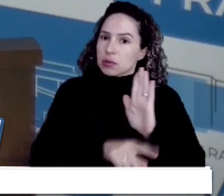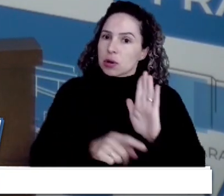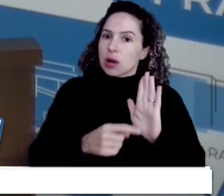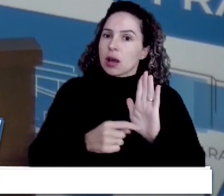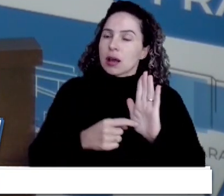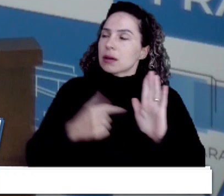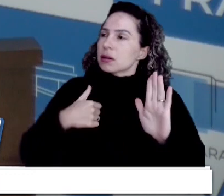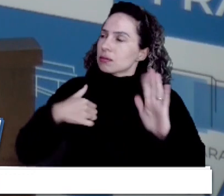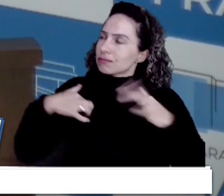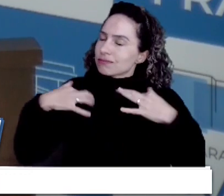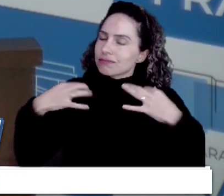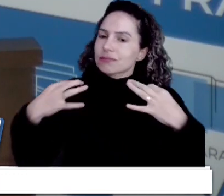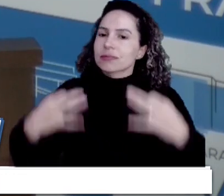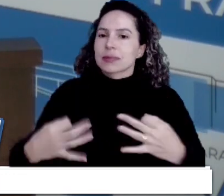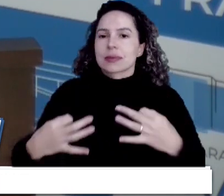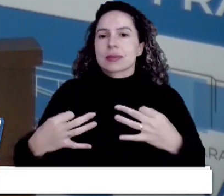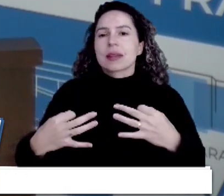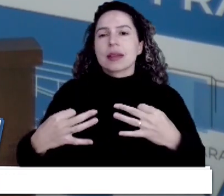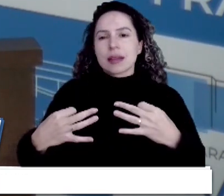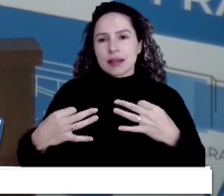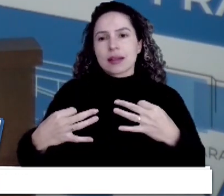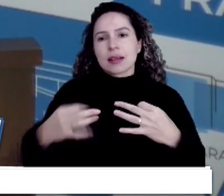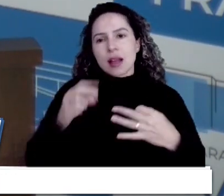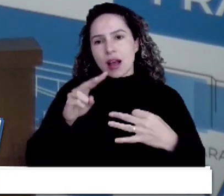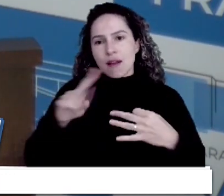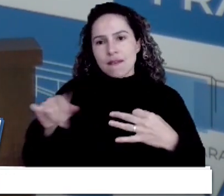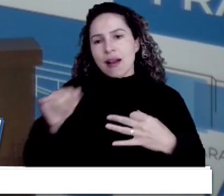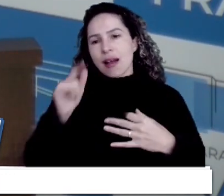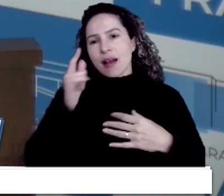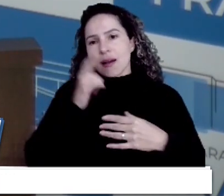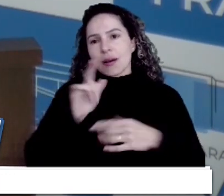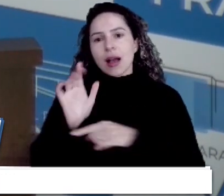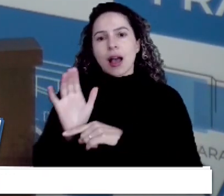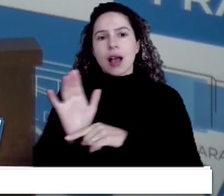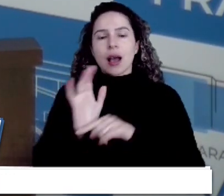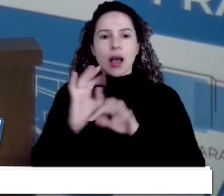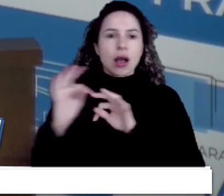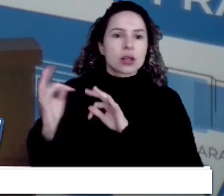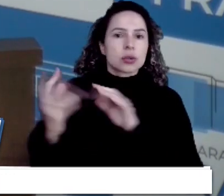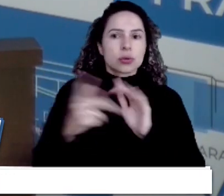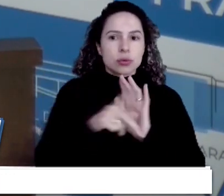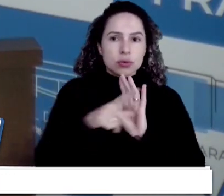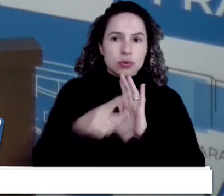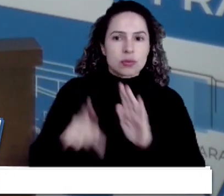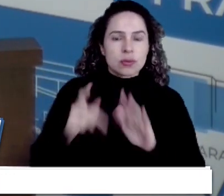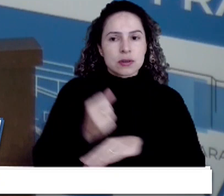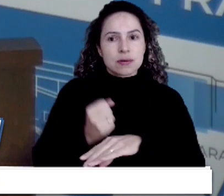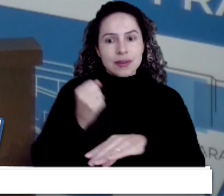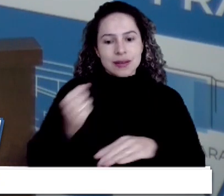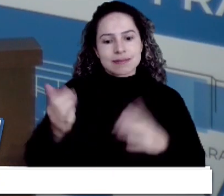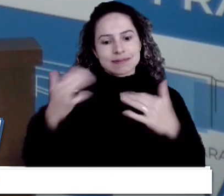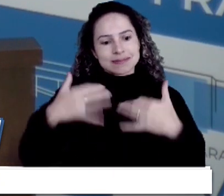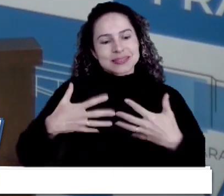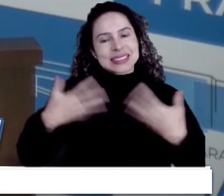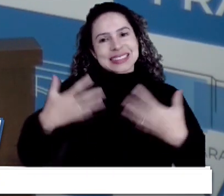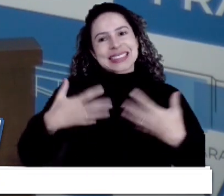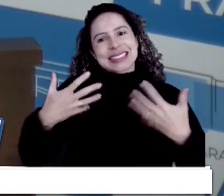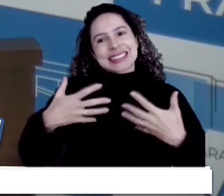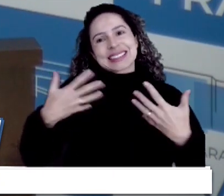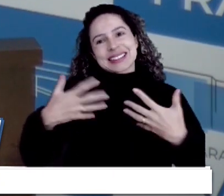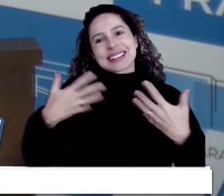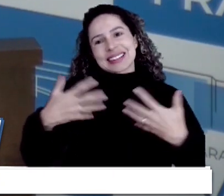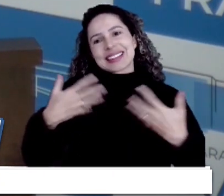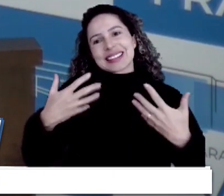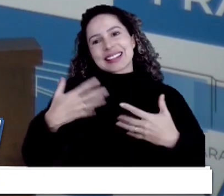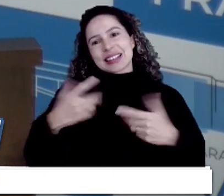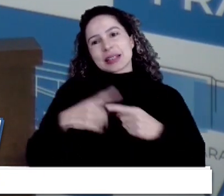certeza que vai deixar todos os francanos muito alegres por